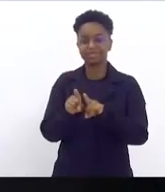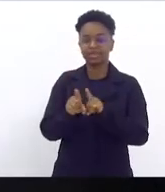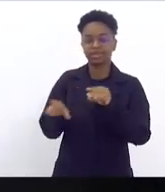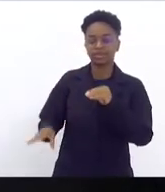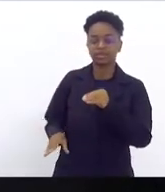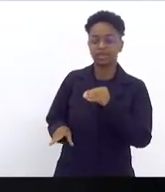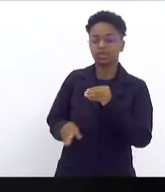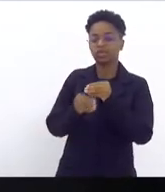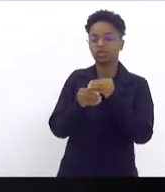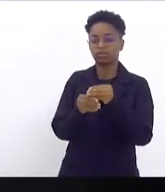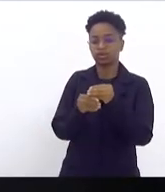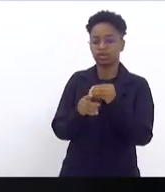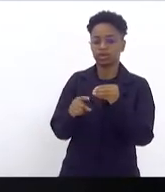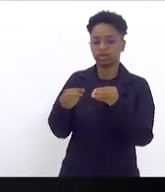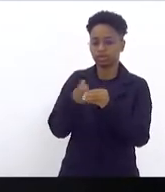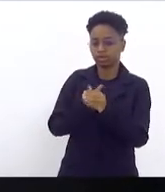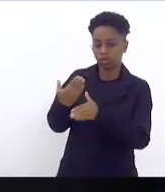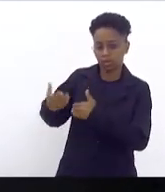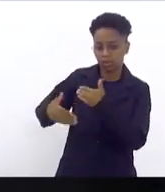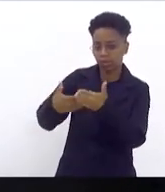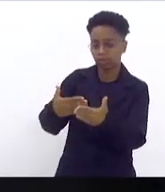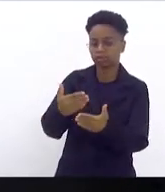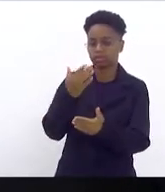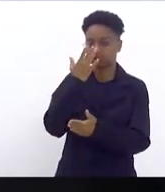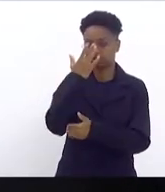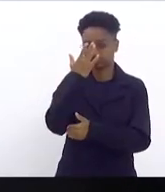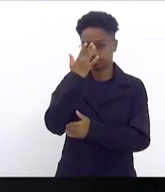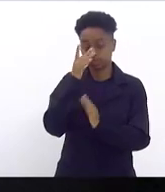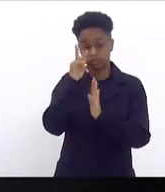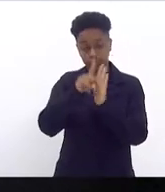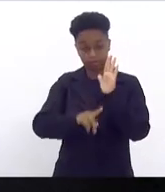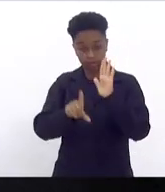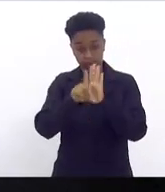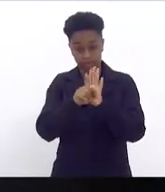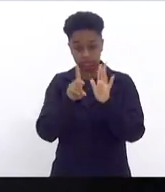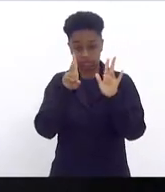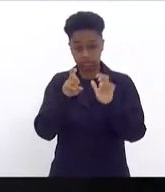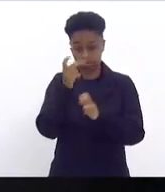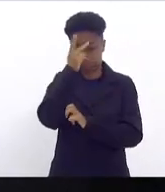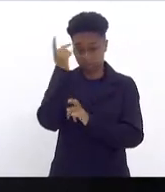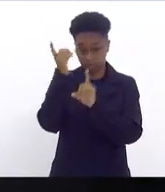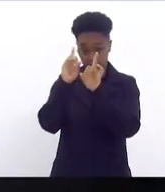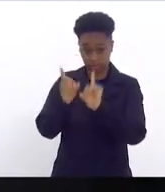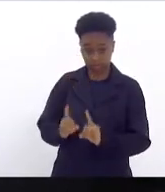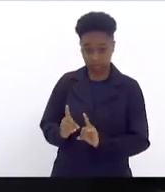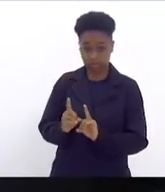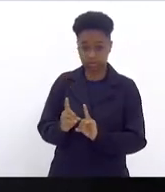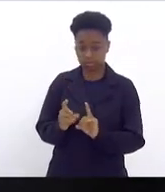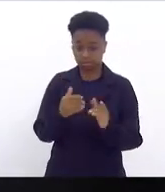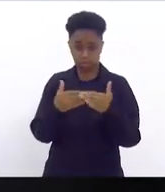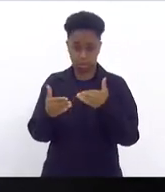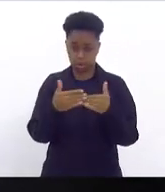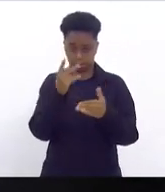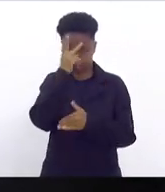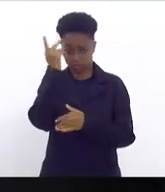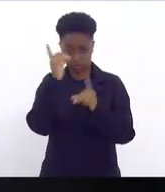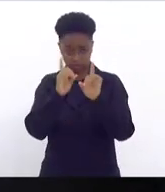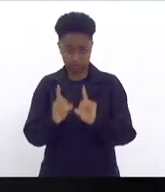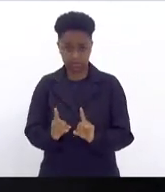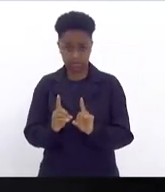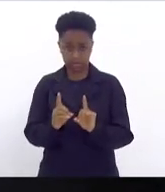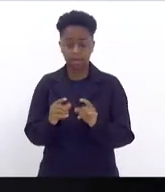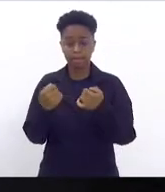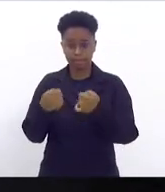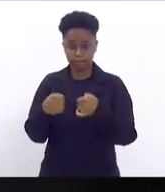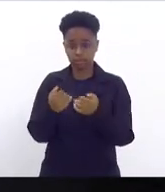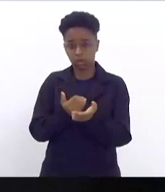súmulas nossas de procedimento, que os PLs que tratem sobre pessoas com deficiência, independente quais seja, que